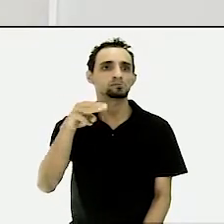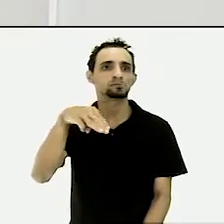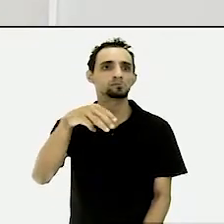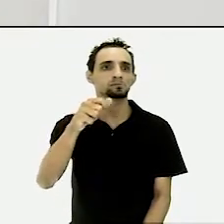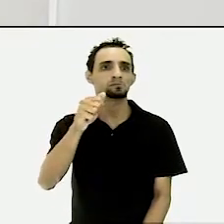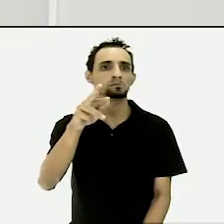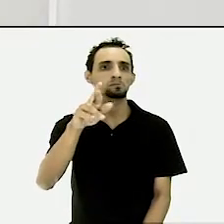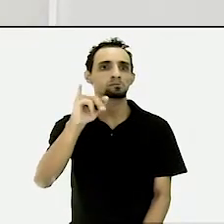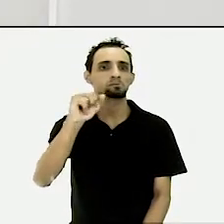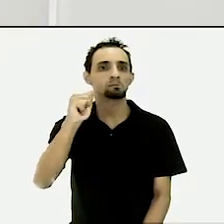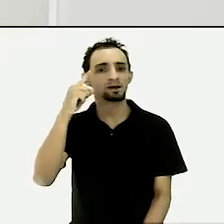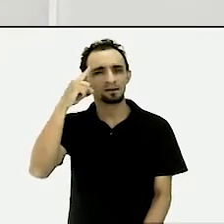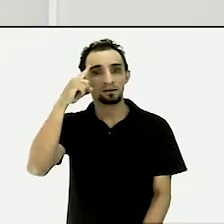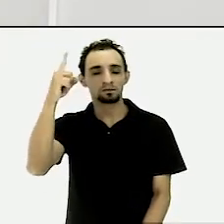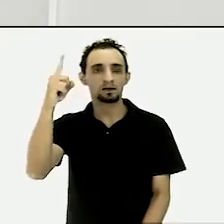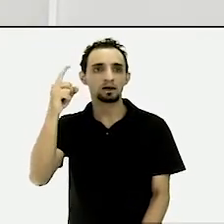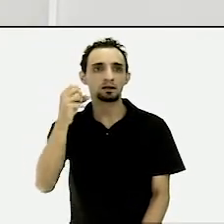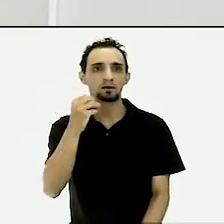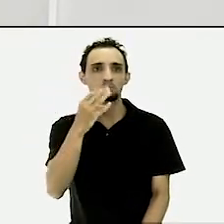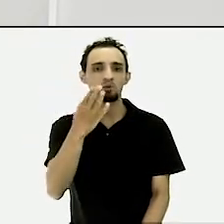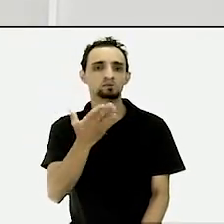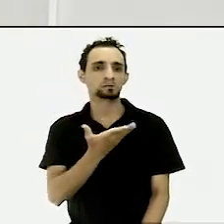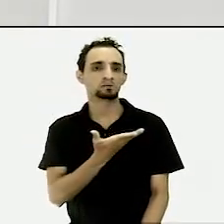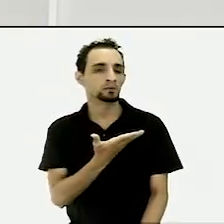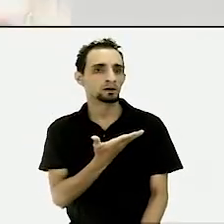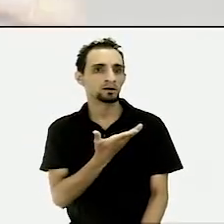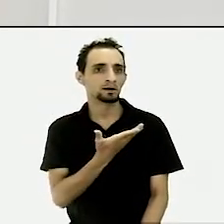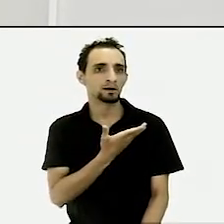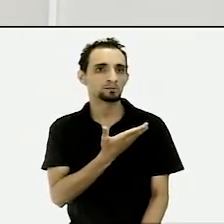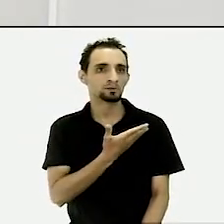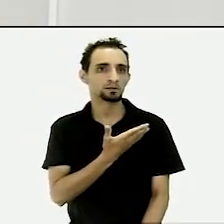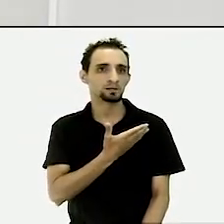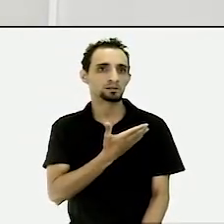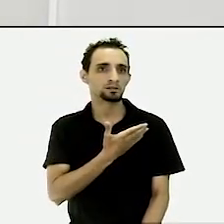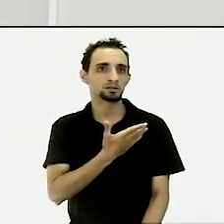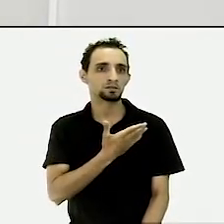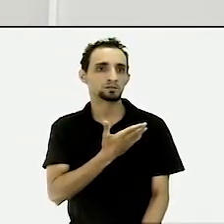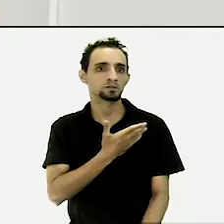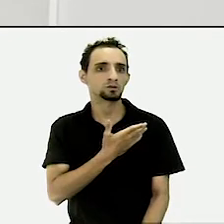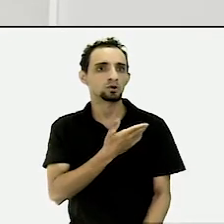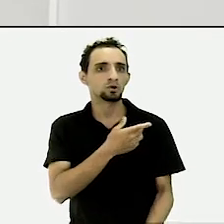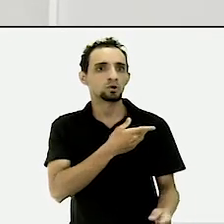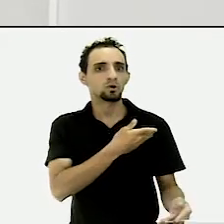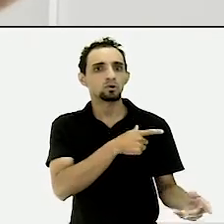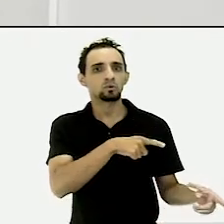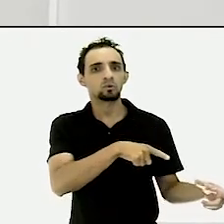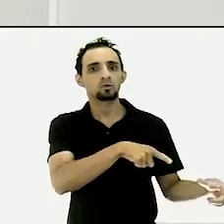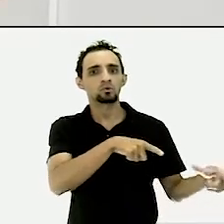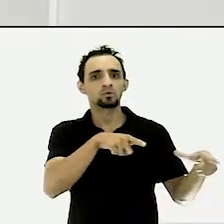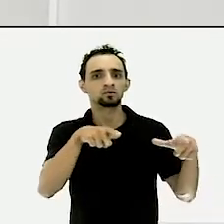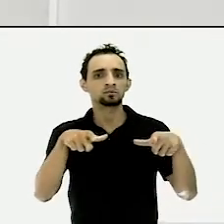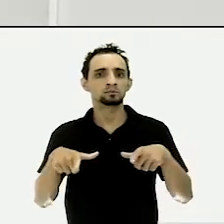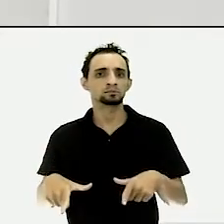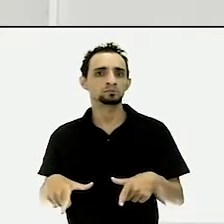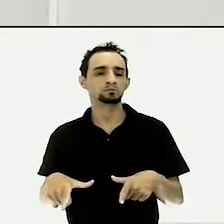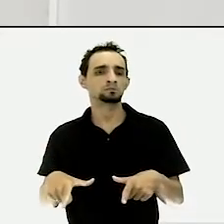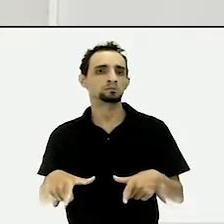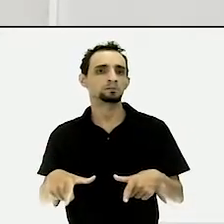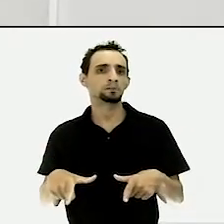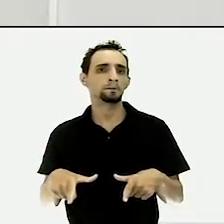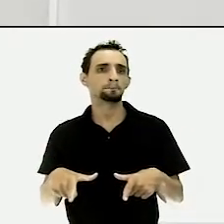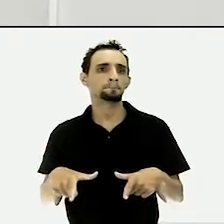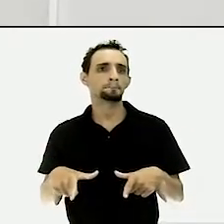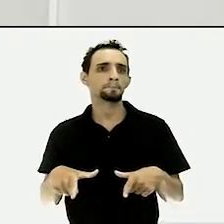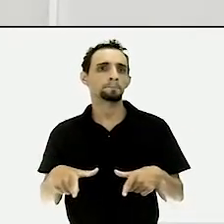vocês terem, até eu expliquei isso para o meu amigo, é realmente organizar para vocês o local. É tirar os trailers da rua, passar para dentro da